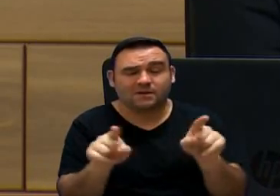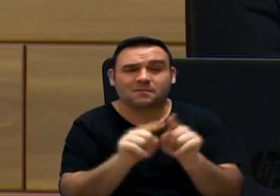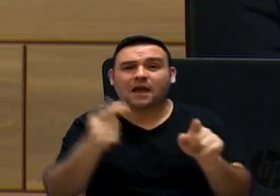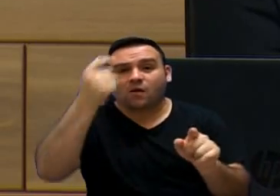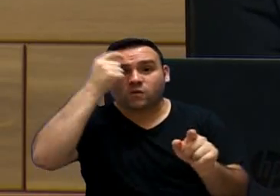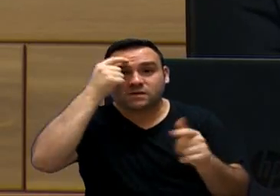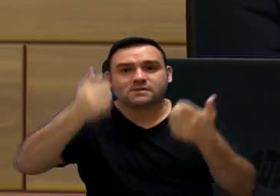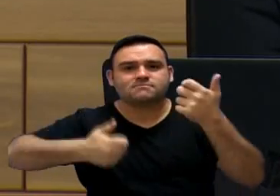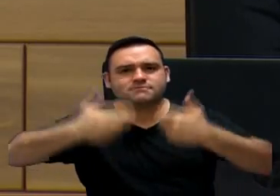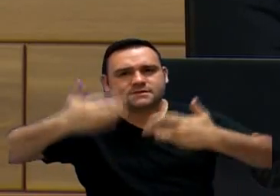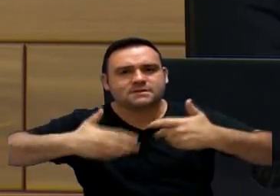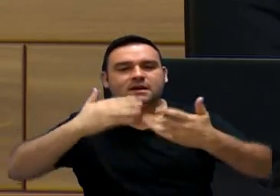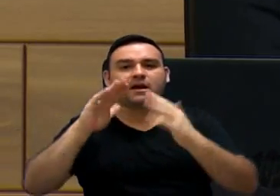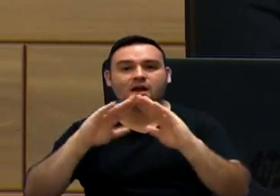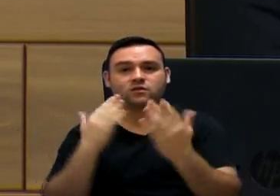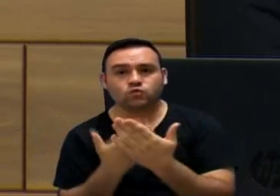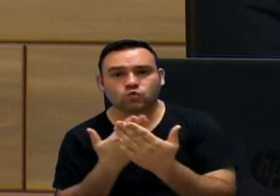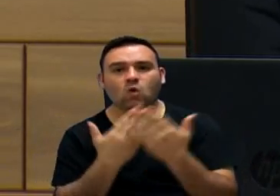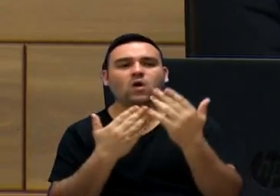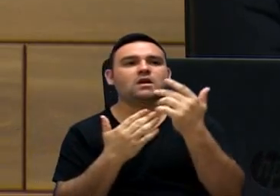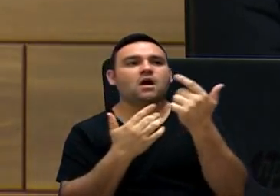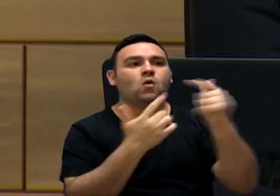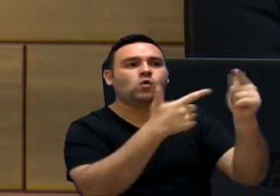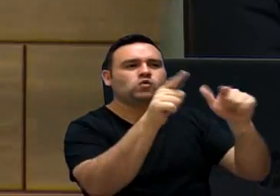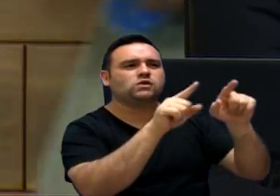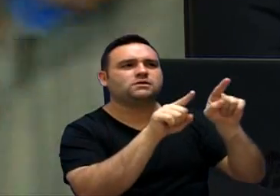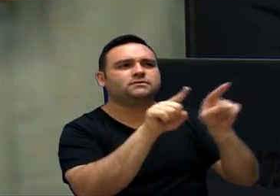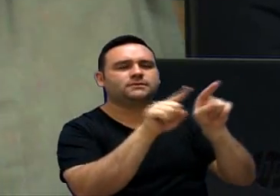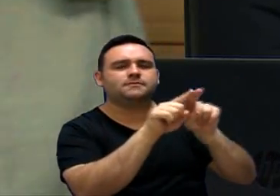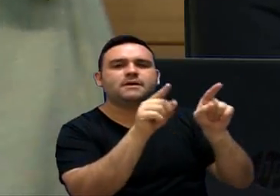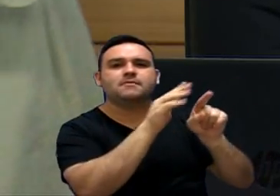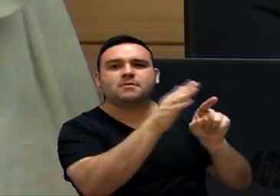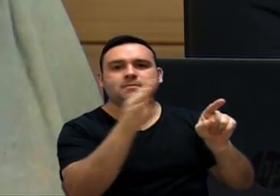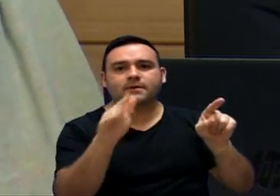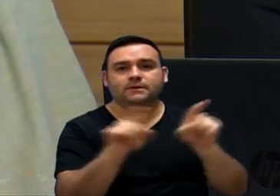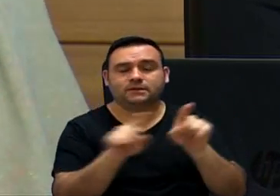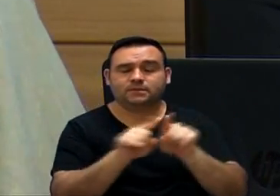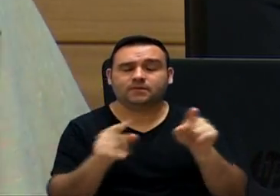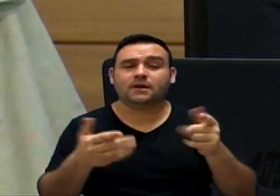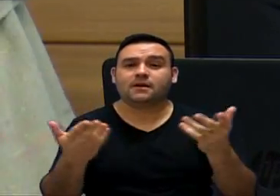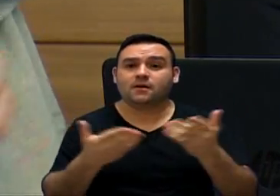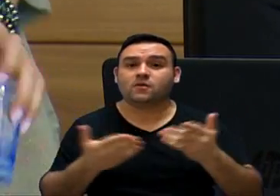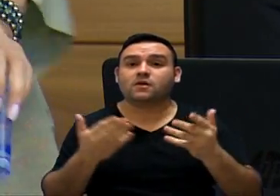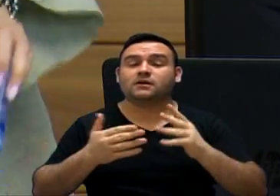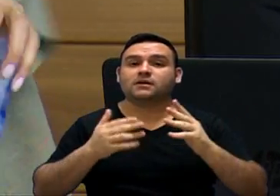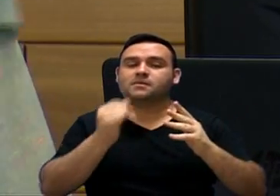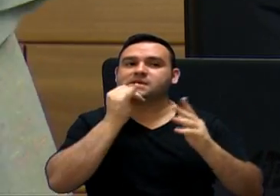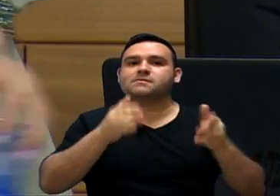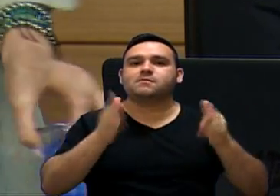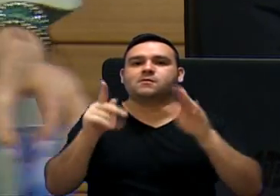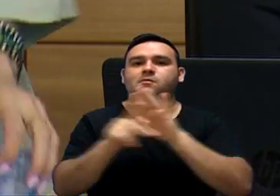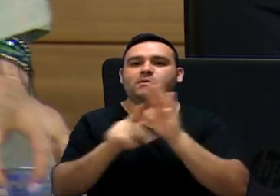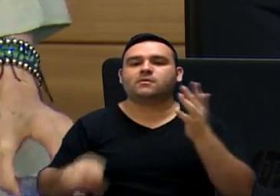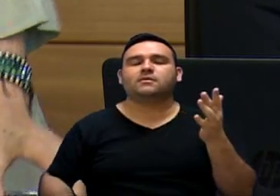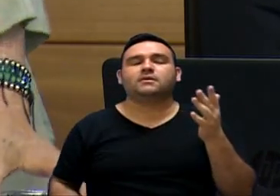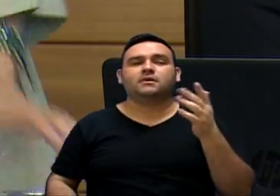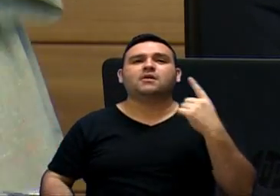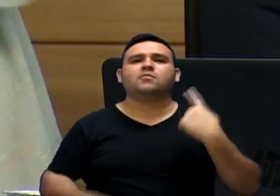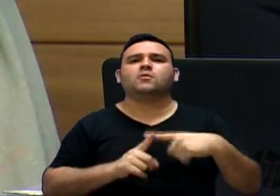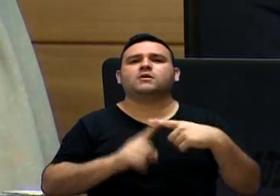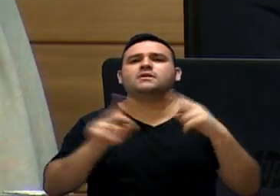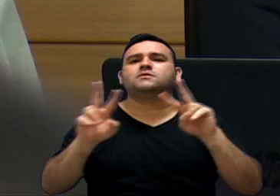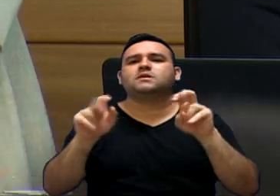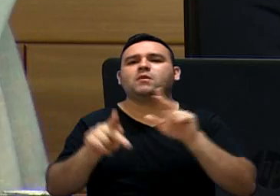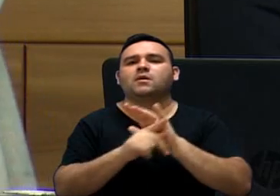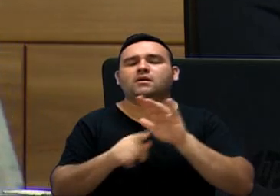conscientização nas escolas, em outros afins públicos, no caso os próprios. E eu tive, no caso, a